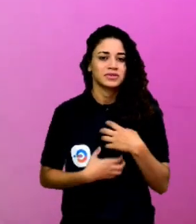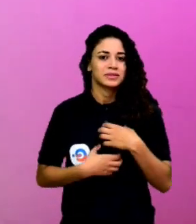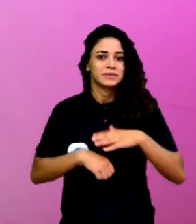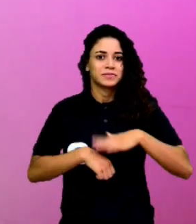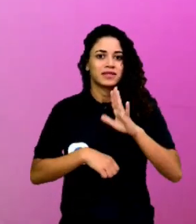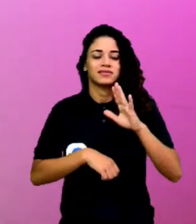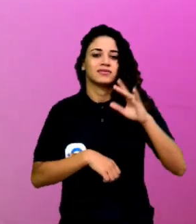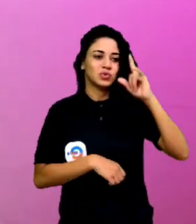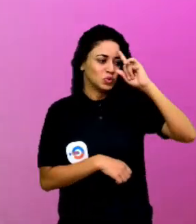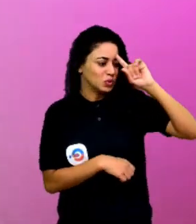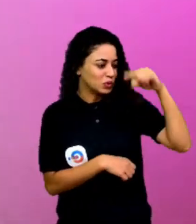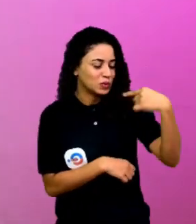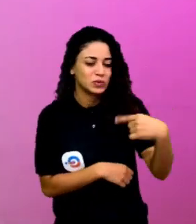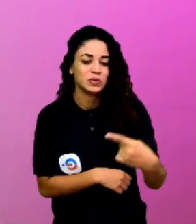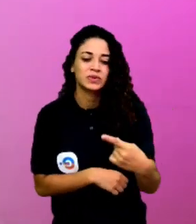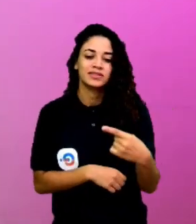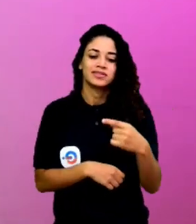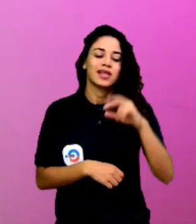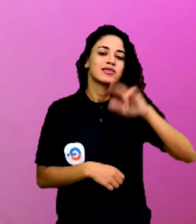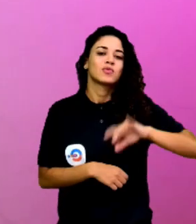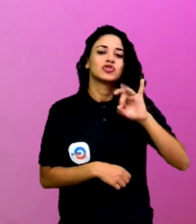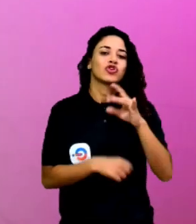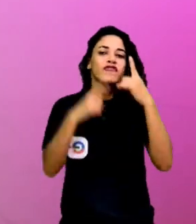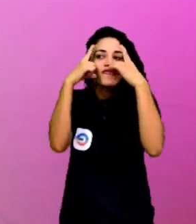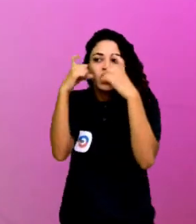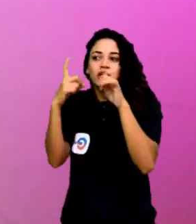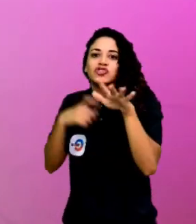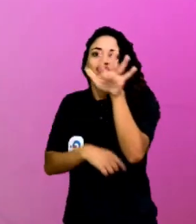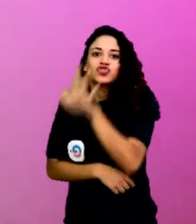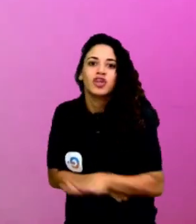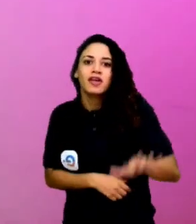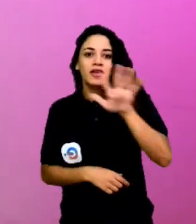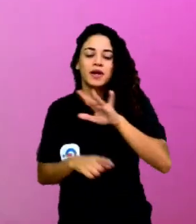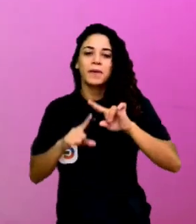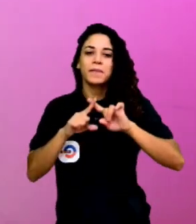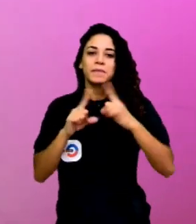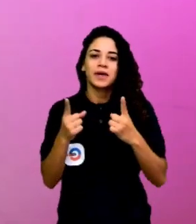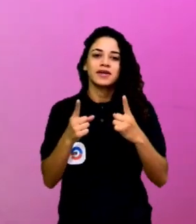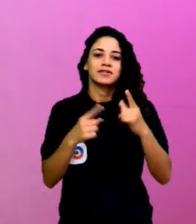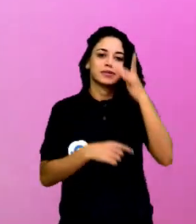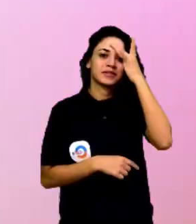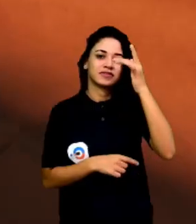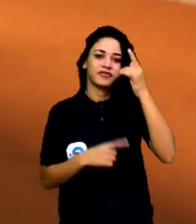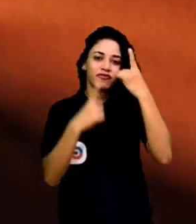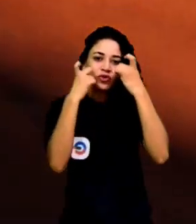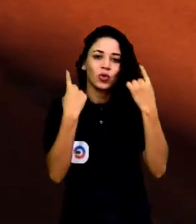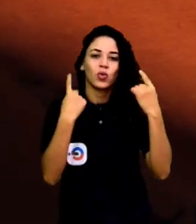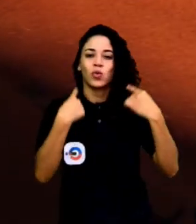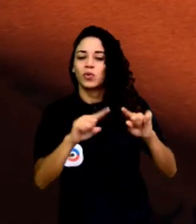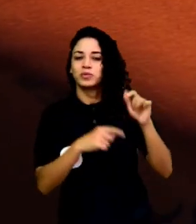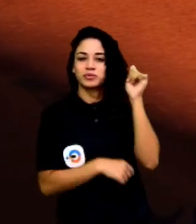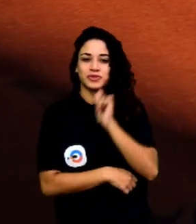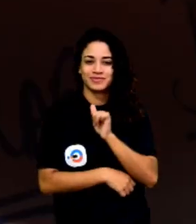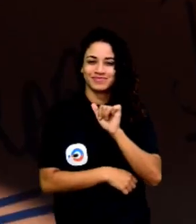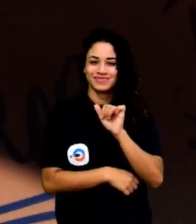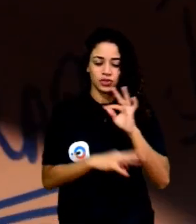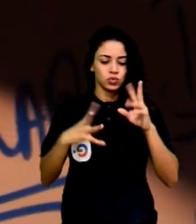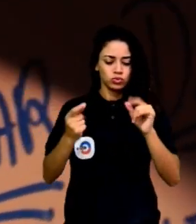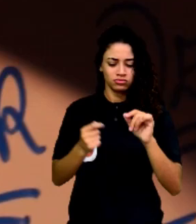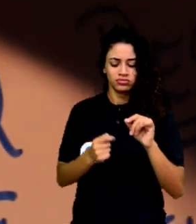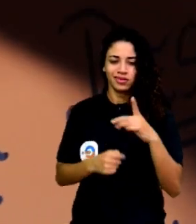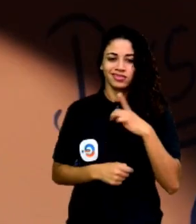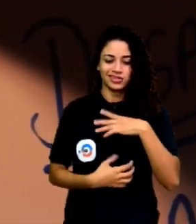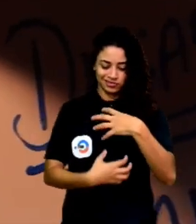dia a dia, falando assim, não só sobre a violência geral, mas a violência contra a mulher. Todos temos sentimentos e